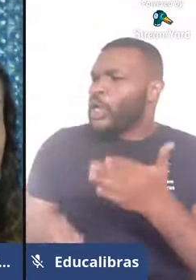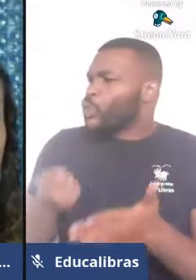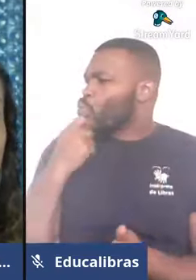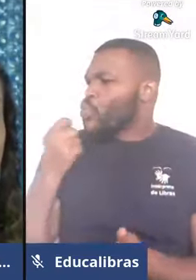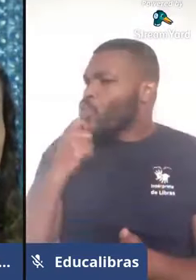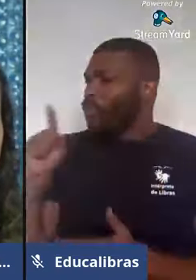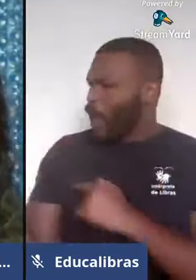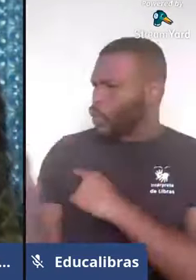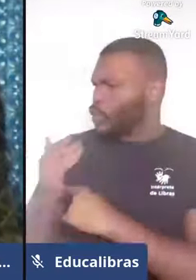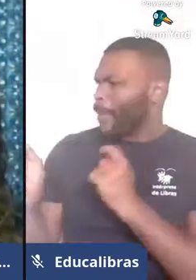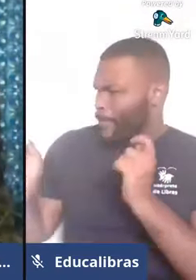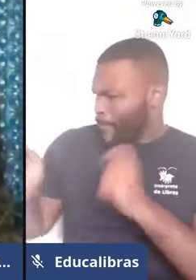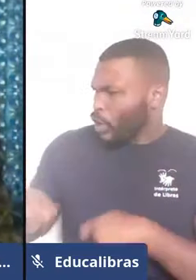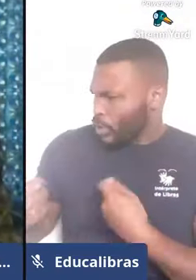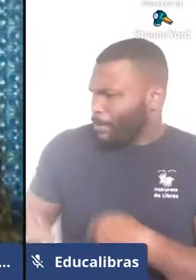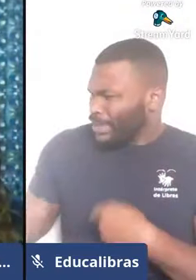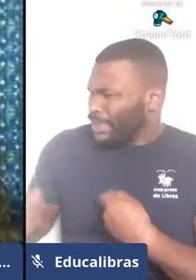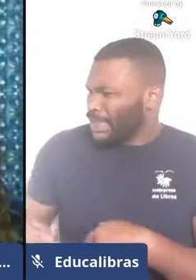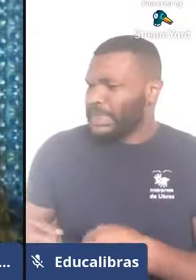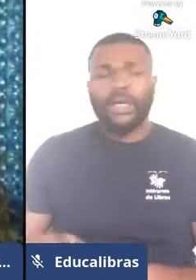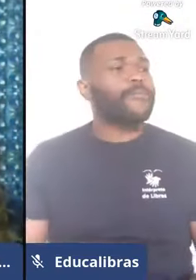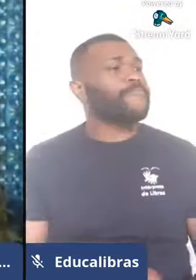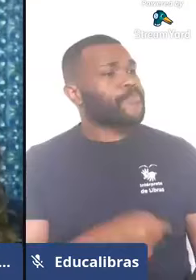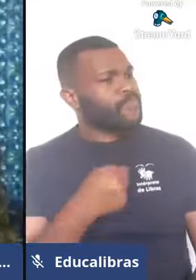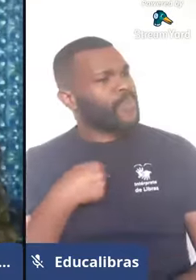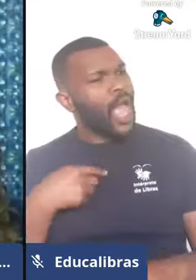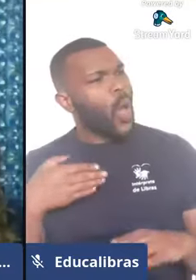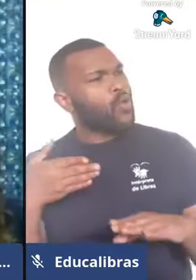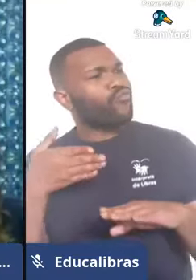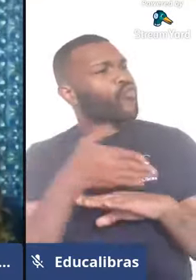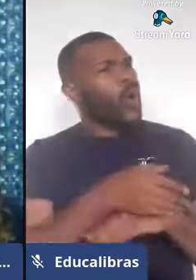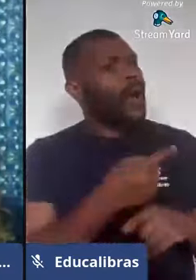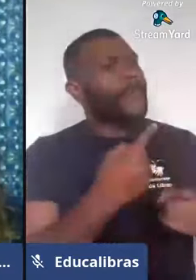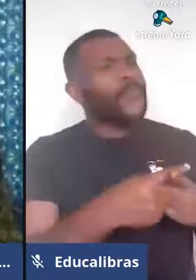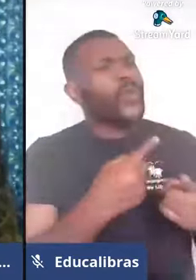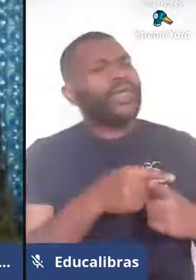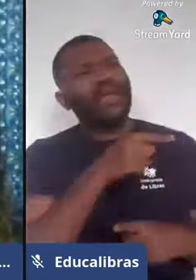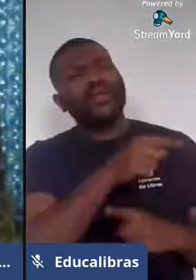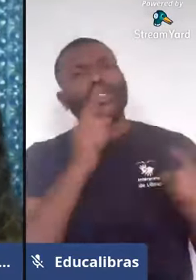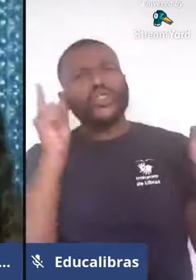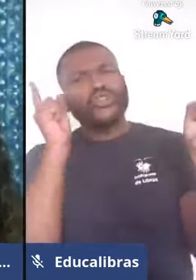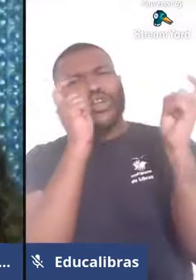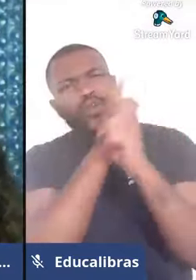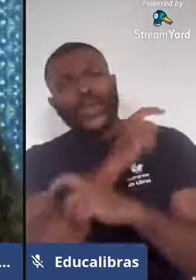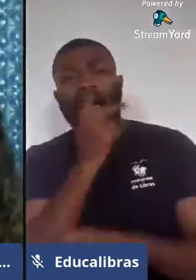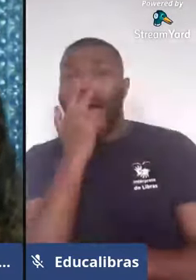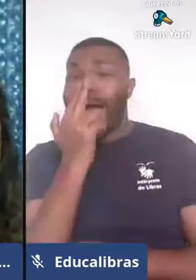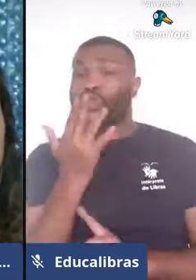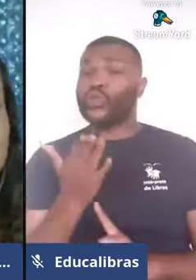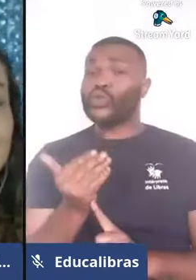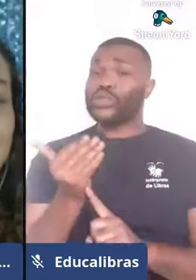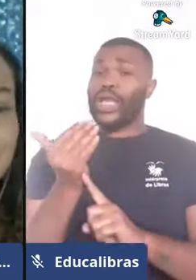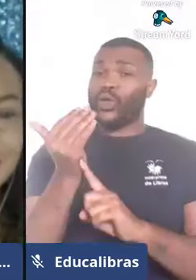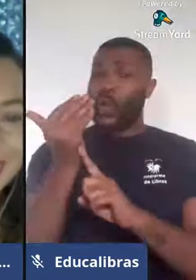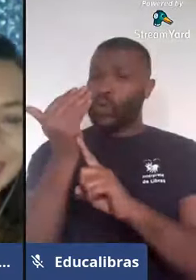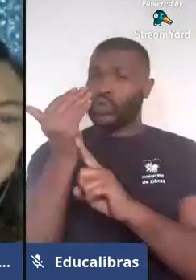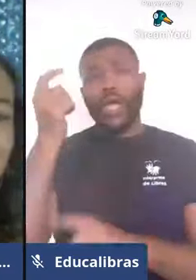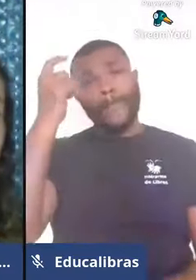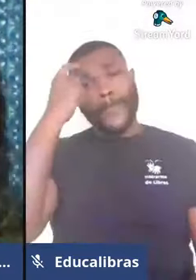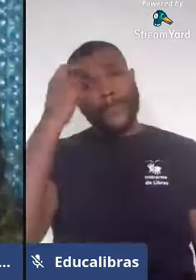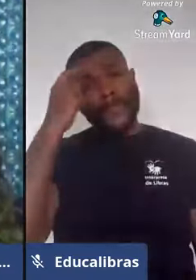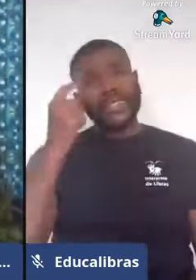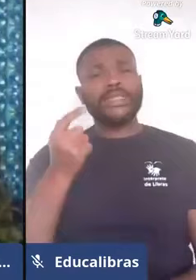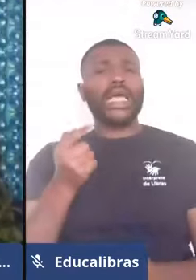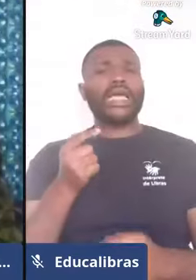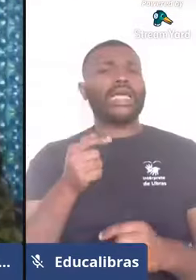né? Aí eu fui, mas eu fui mais achando assim que era porque o Roberto tinha uma dificuldade com tecnologia, né? Até acho que era uma coisa de inclusão geracional,